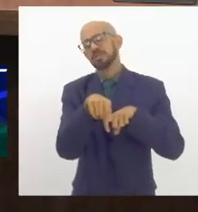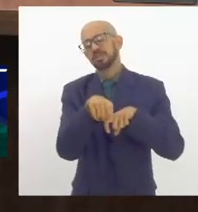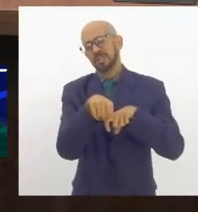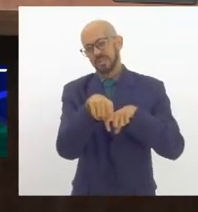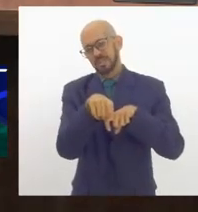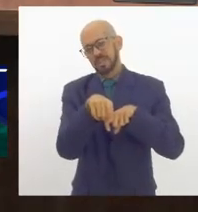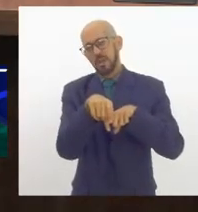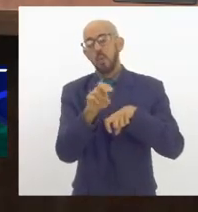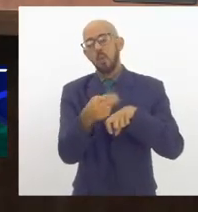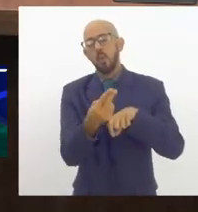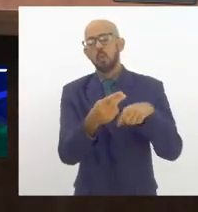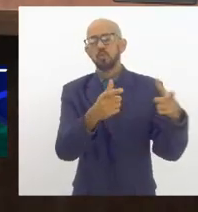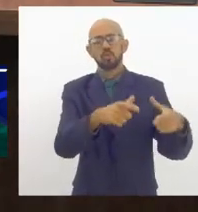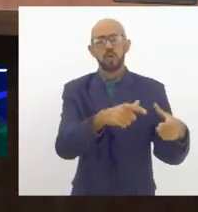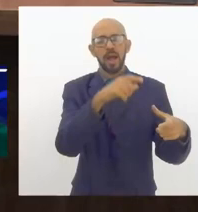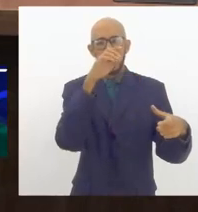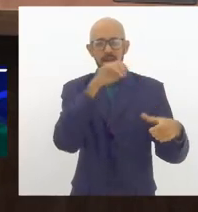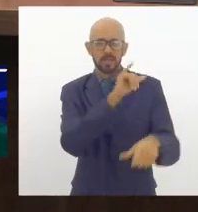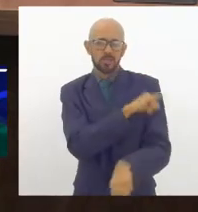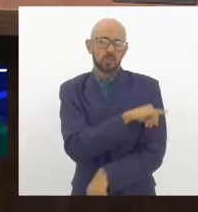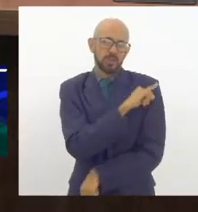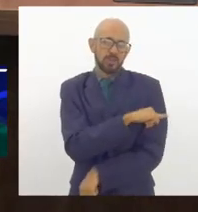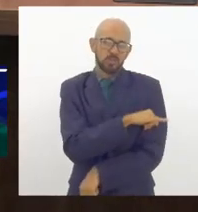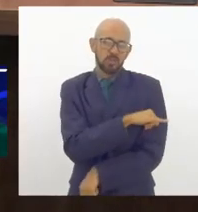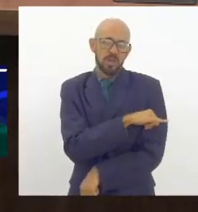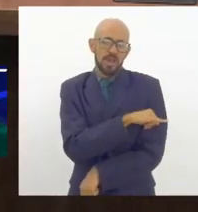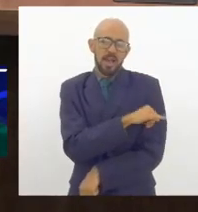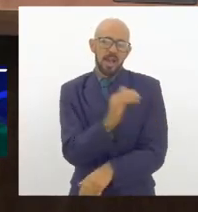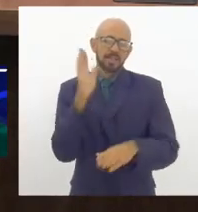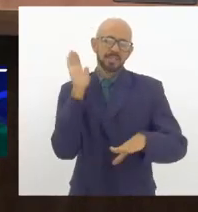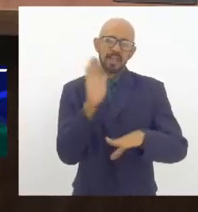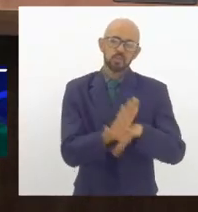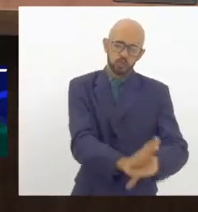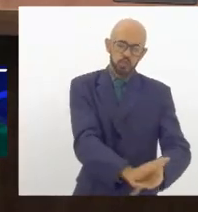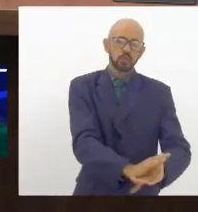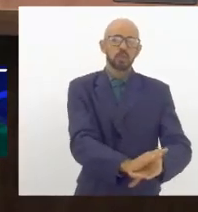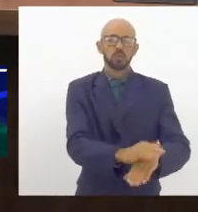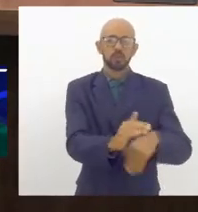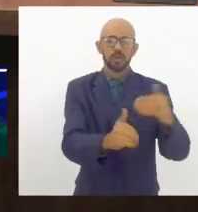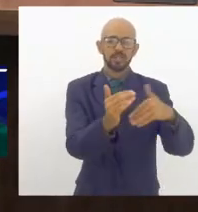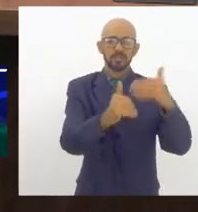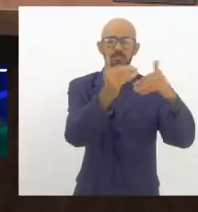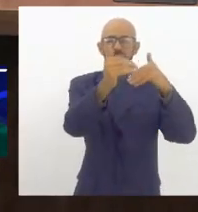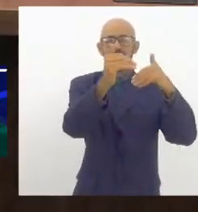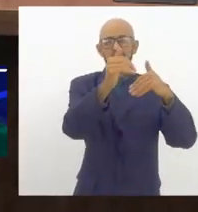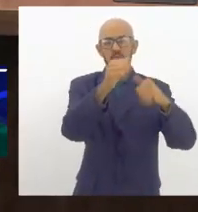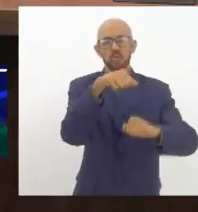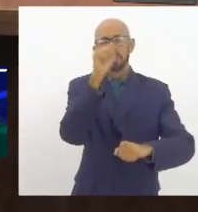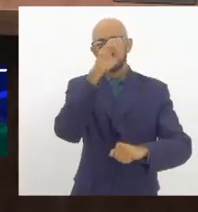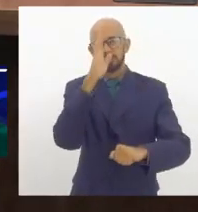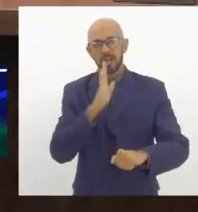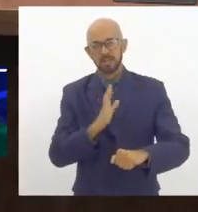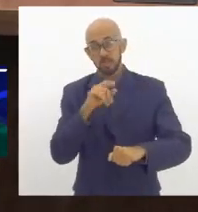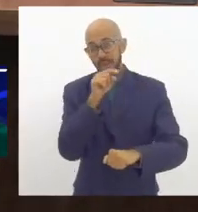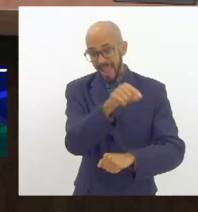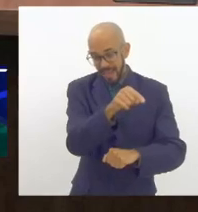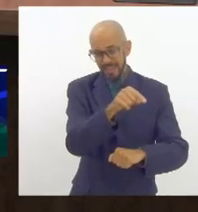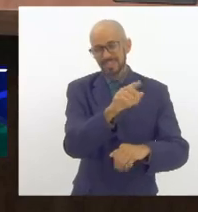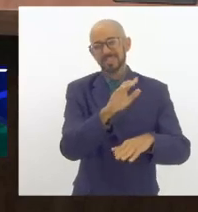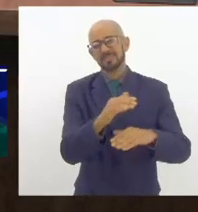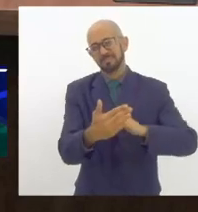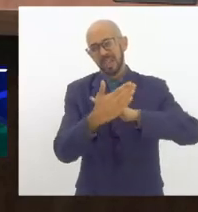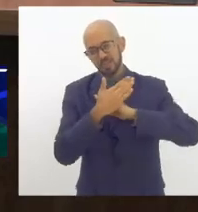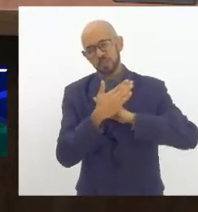algum lugar do Rio aqui acho que contribui para o crescimento do nosso país elas fazem a diferença